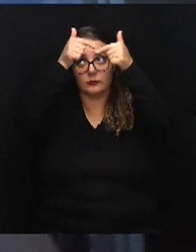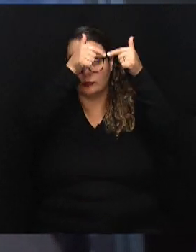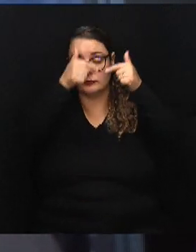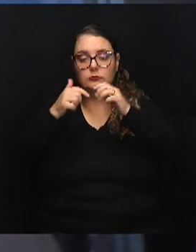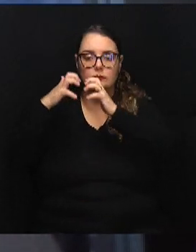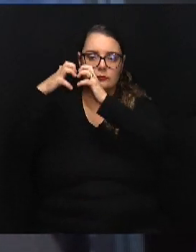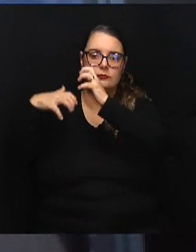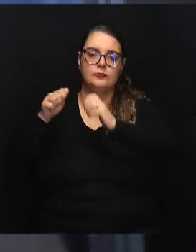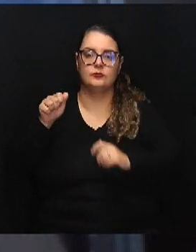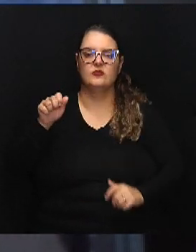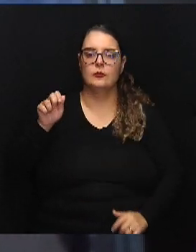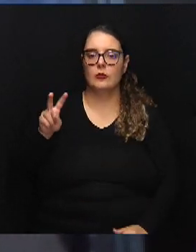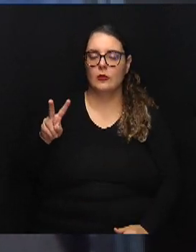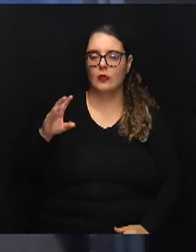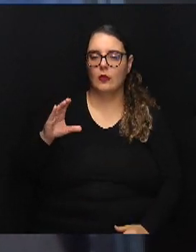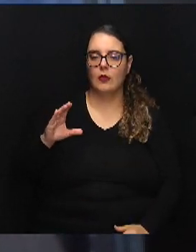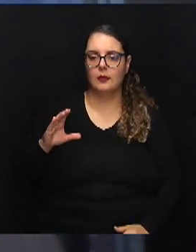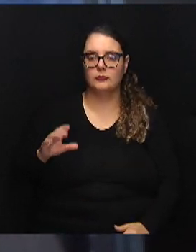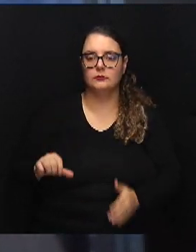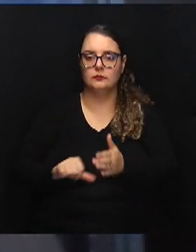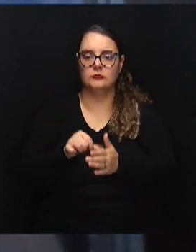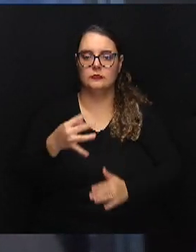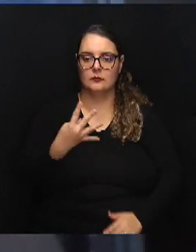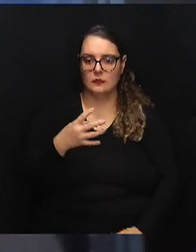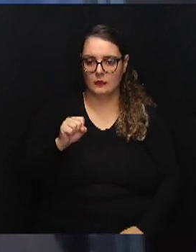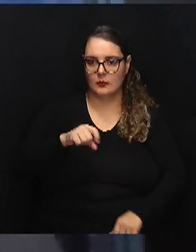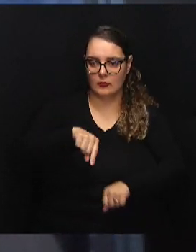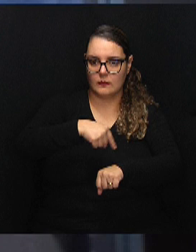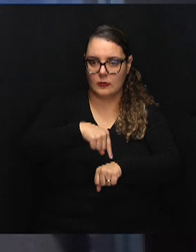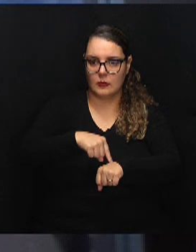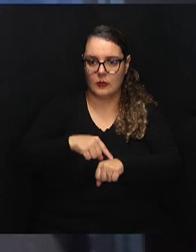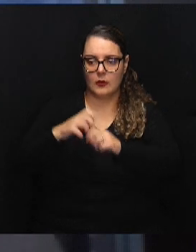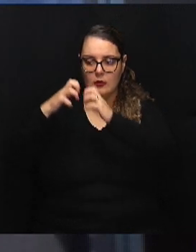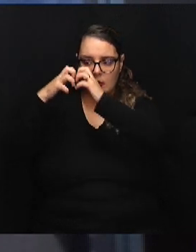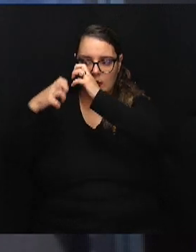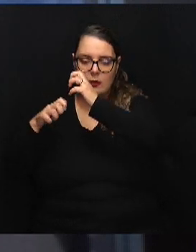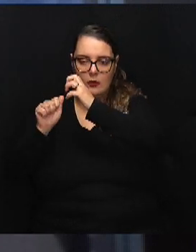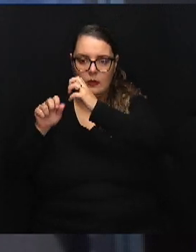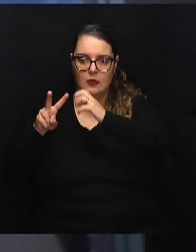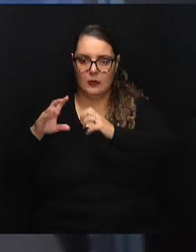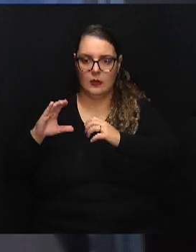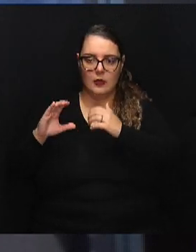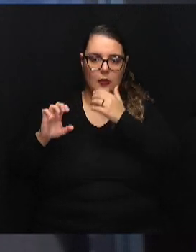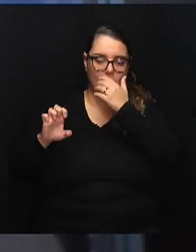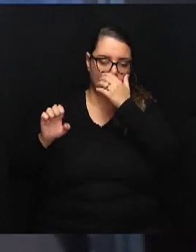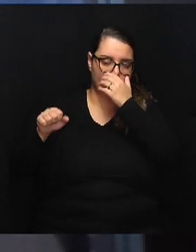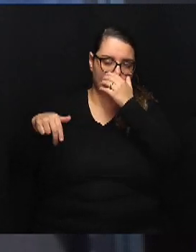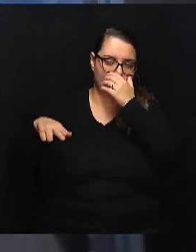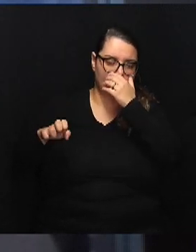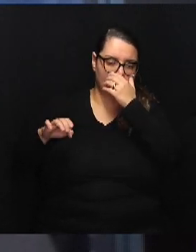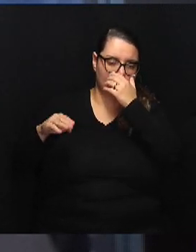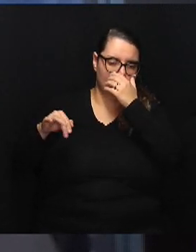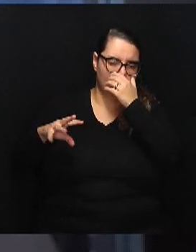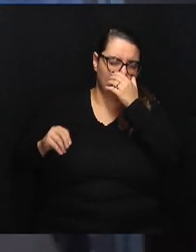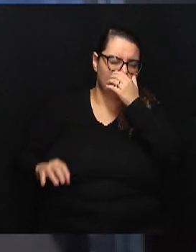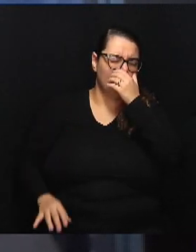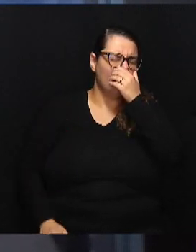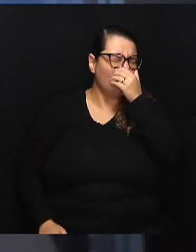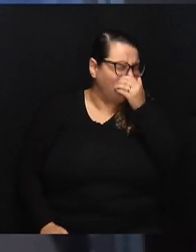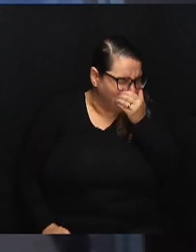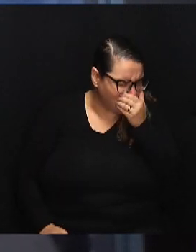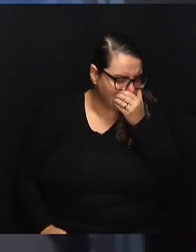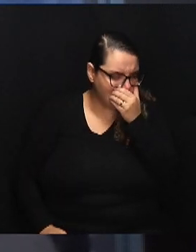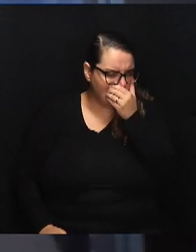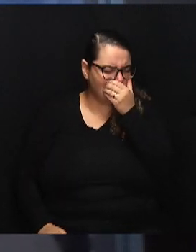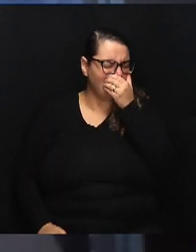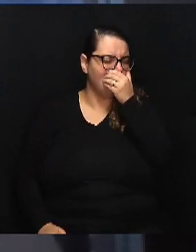AVC. Nas primeiras 48 horas, o AVC isquêmico não dá alteração nenhuma na